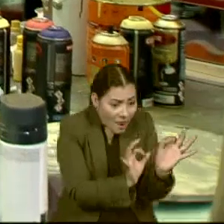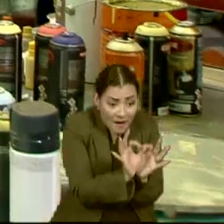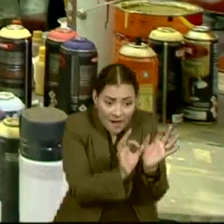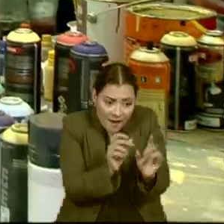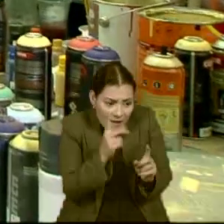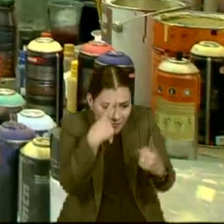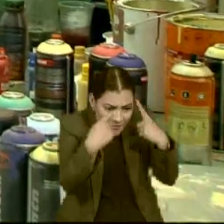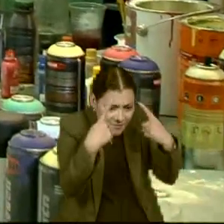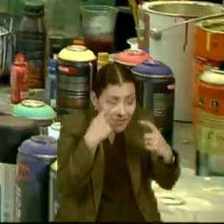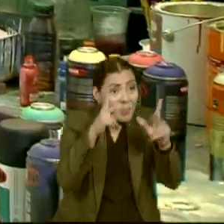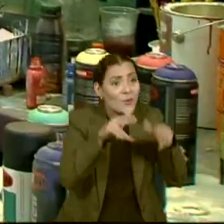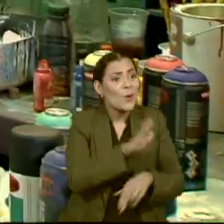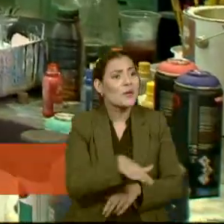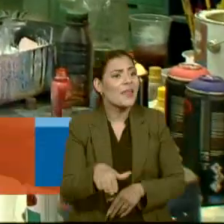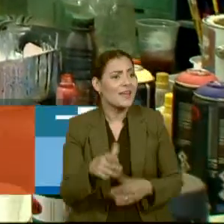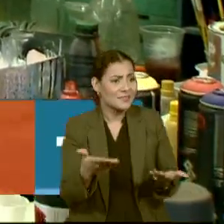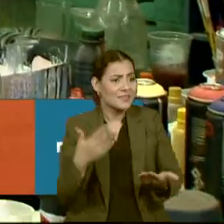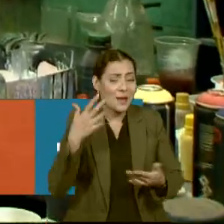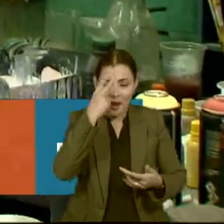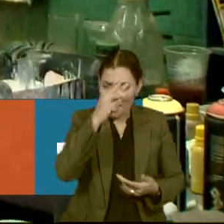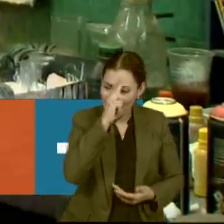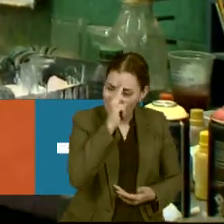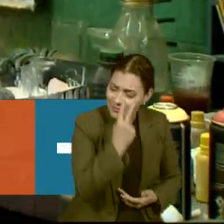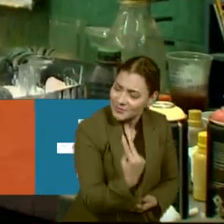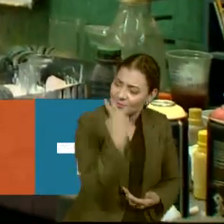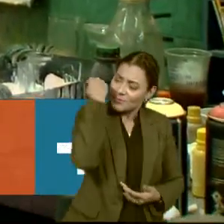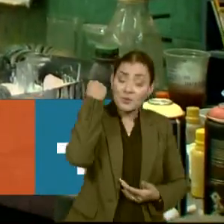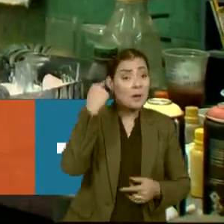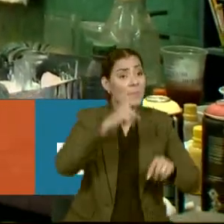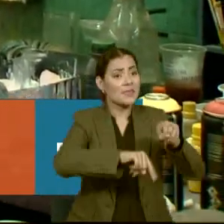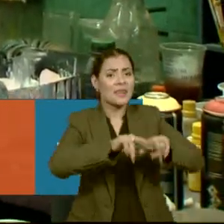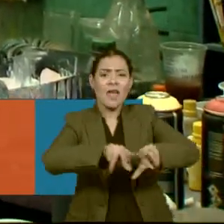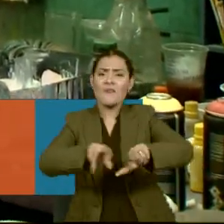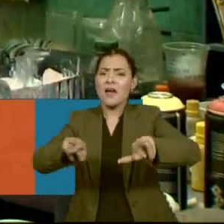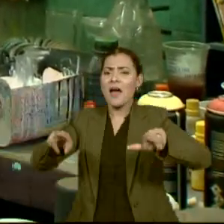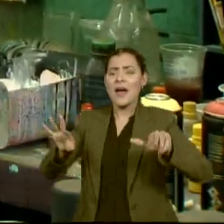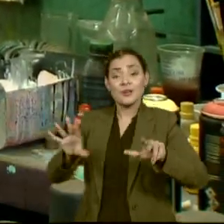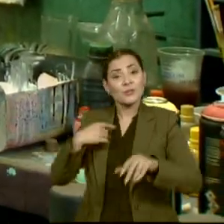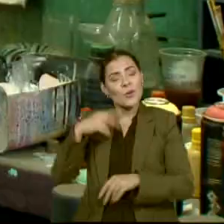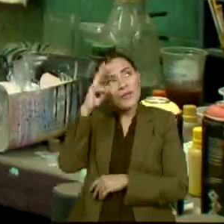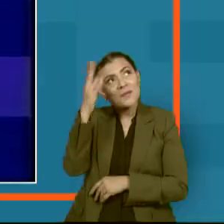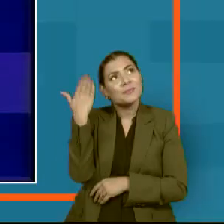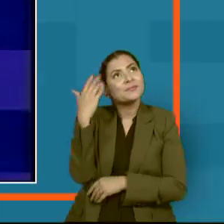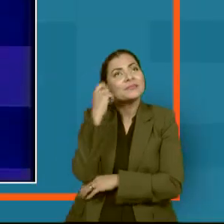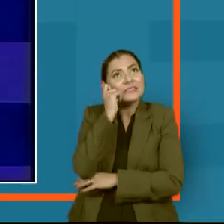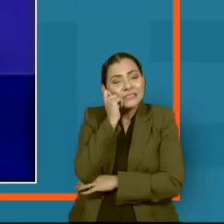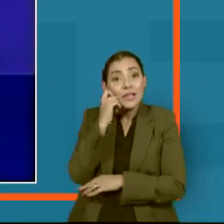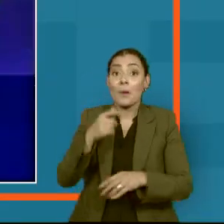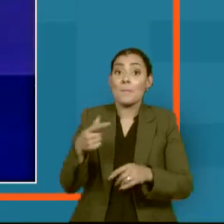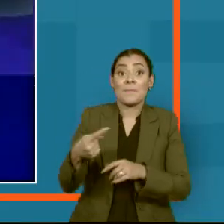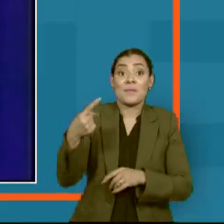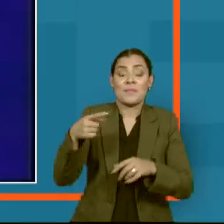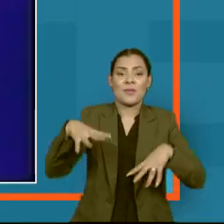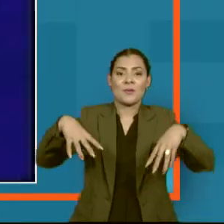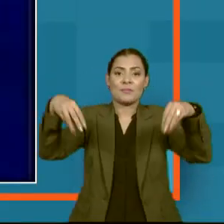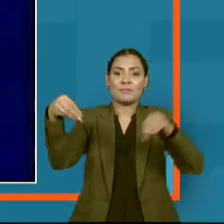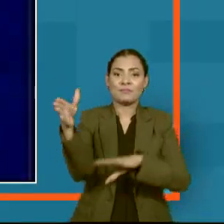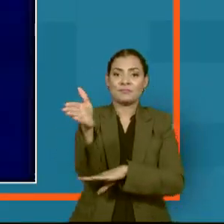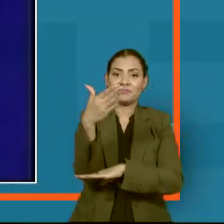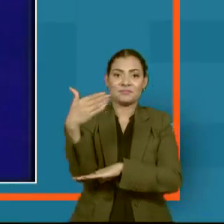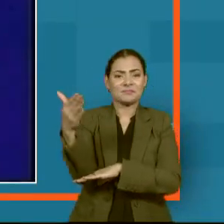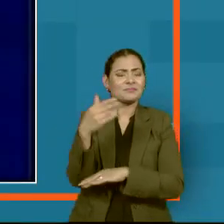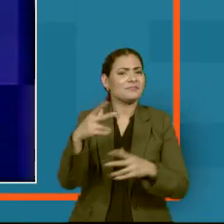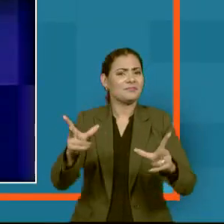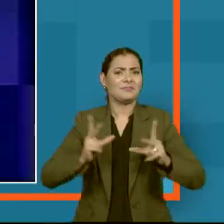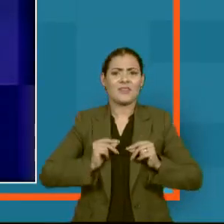dá uma continuidade da nossa infância. E são tantos objetos, né? Eu fico me lembrando, por exemplo, da abertura do primeiro Rá-Tim-Bum, que era uma mistura de